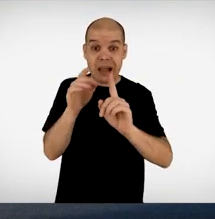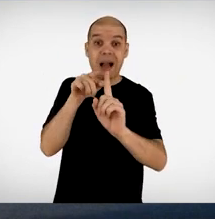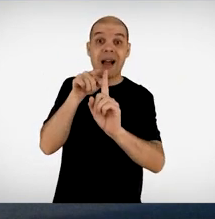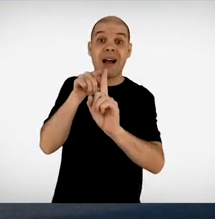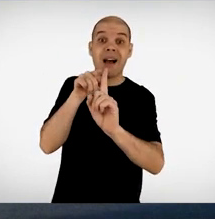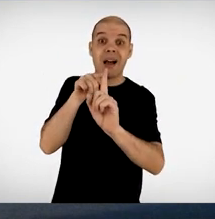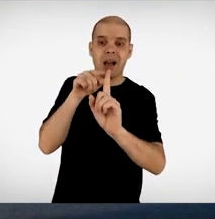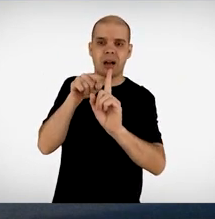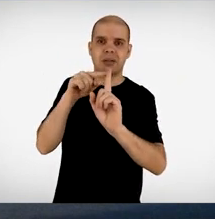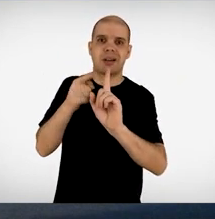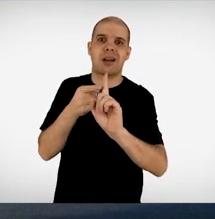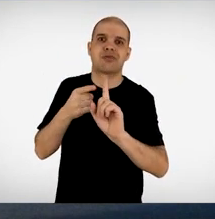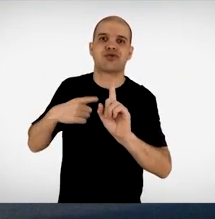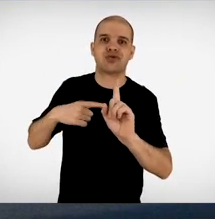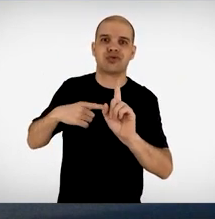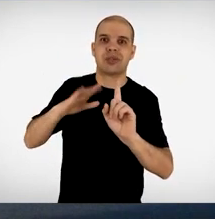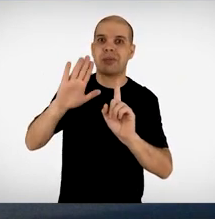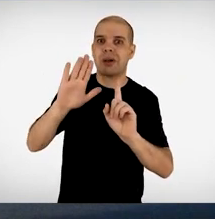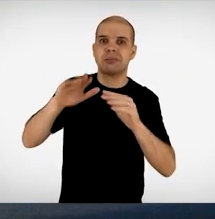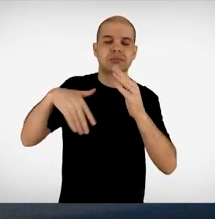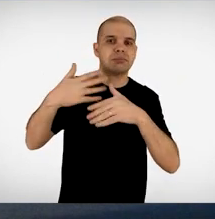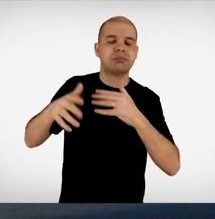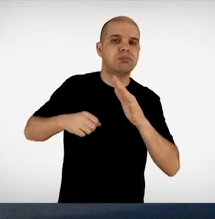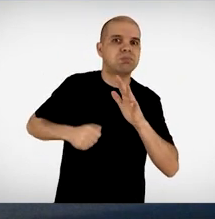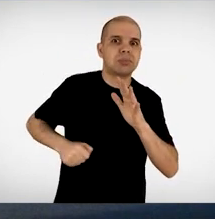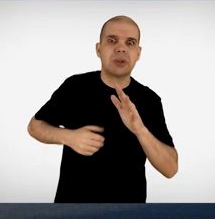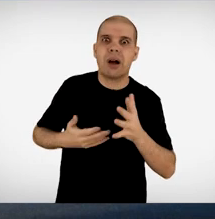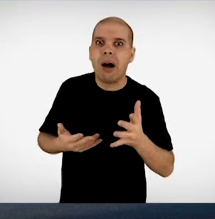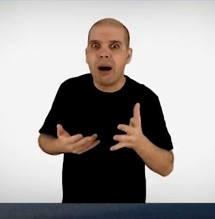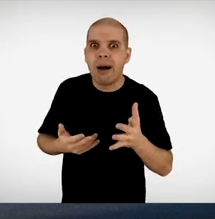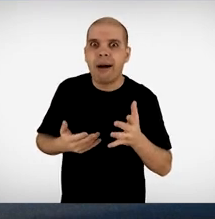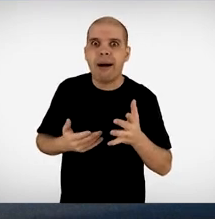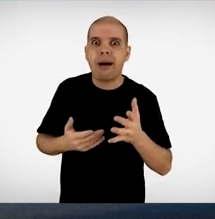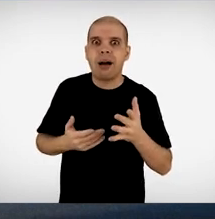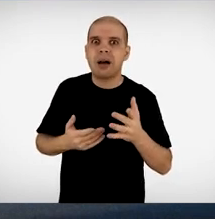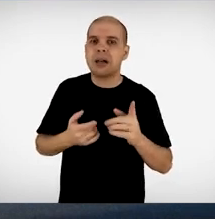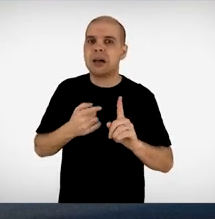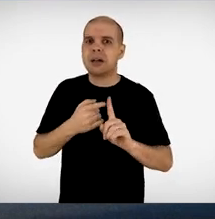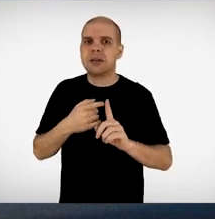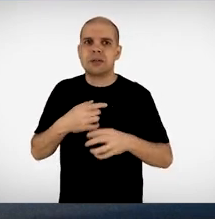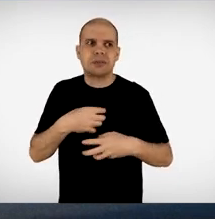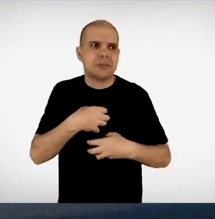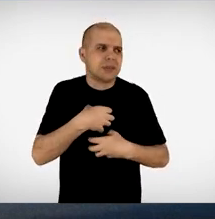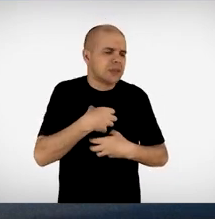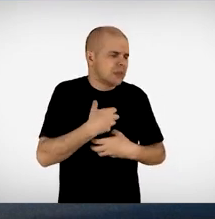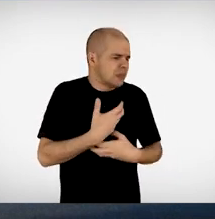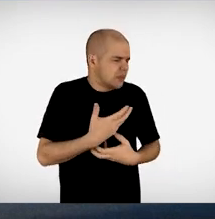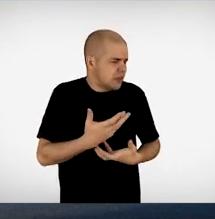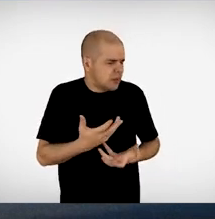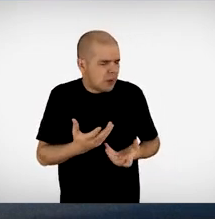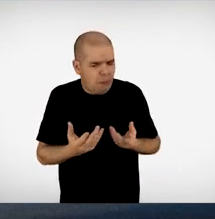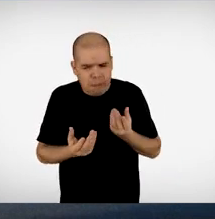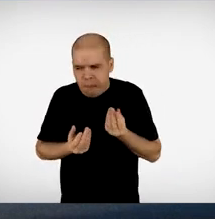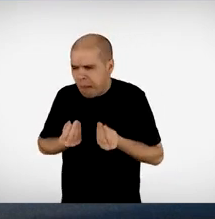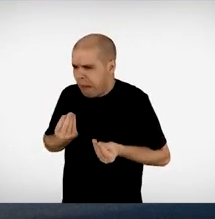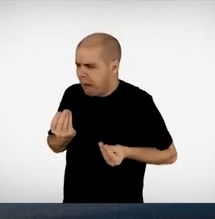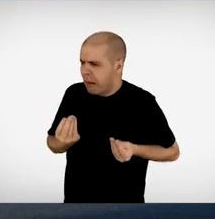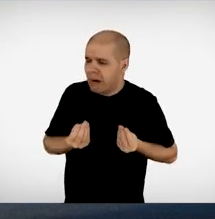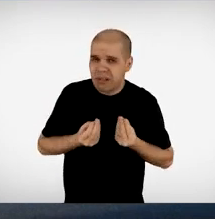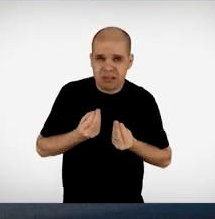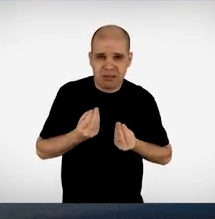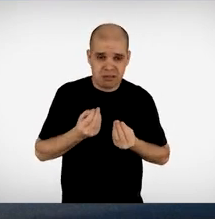né, que é uma coisa que te tira ali completamente do controle de tomar decisões e tal. Você vira uma vítima